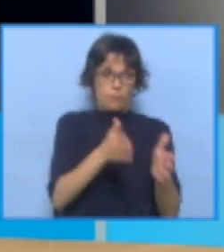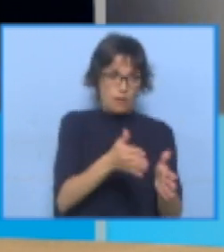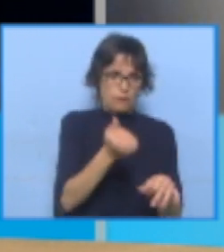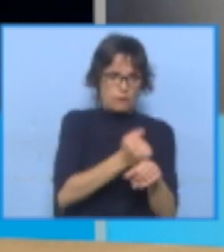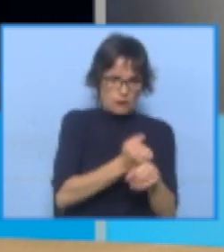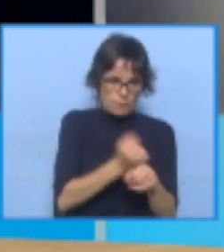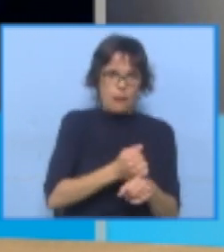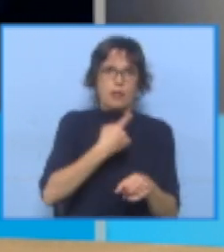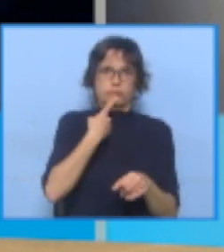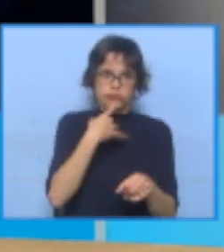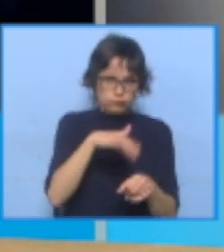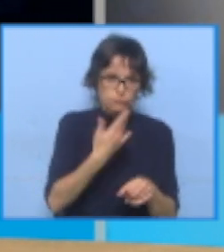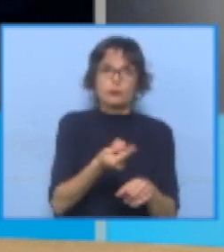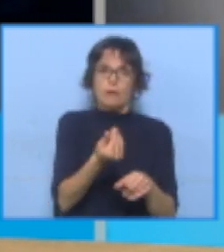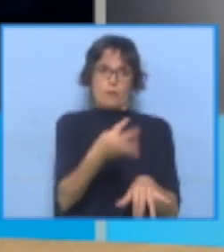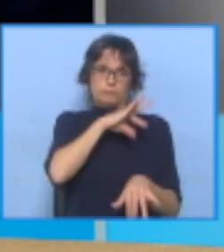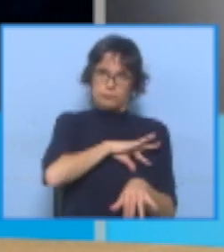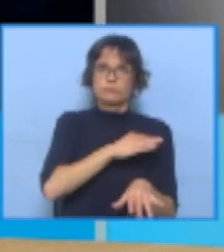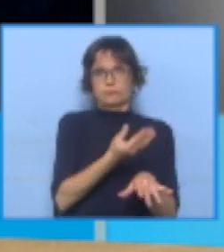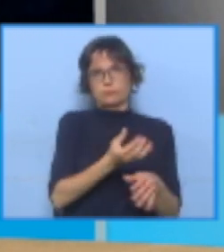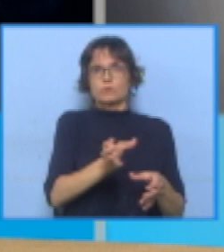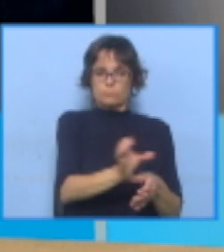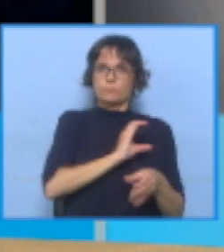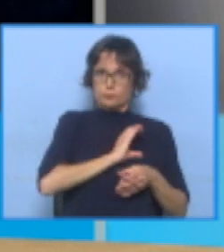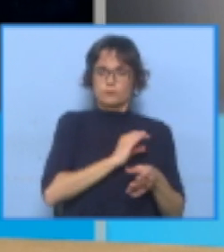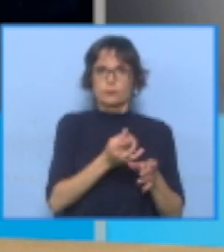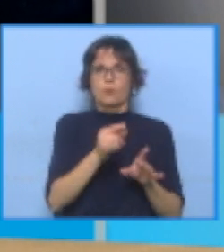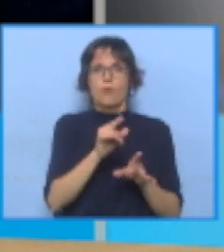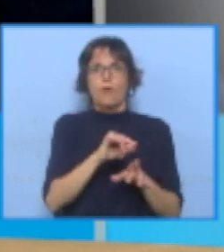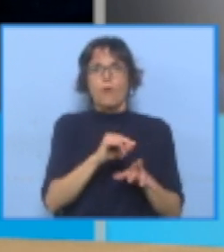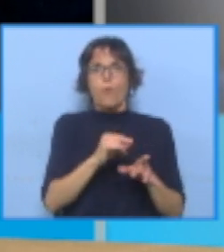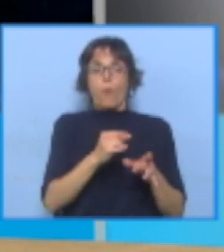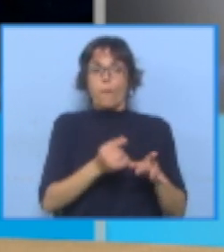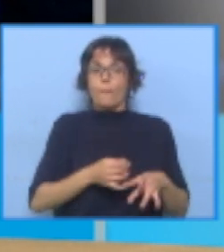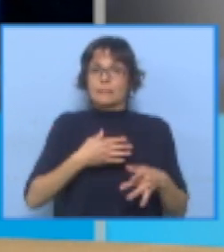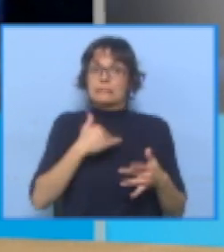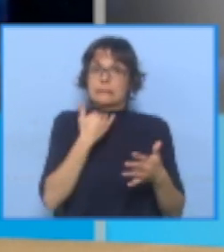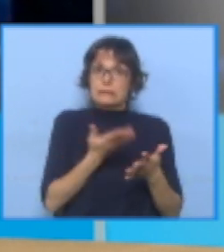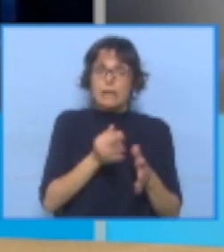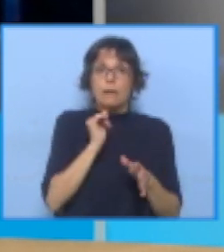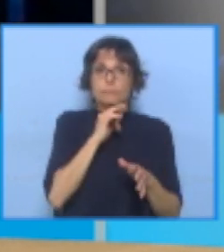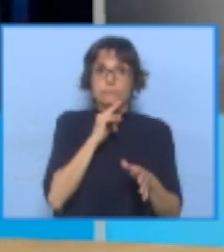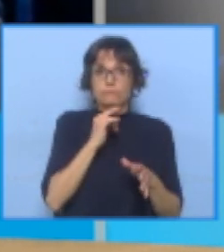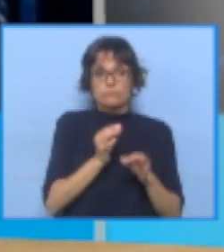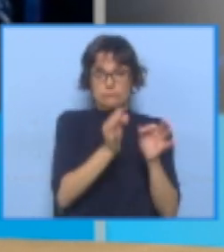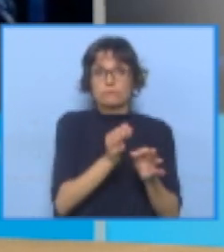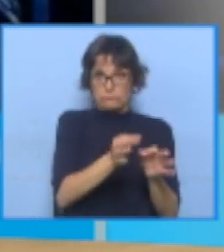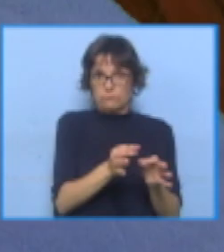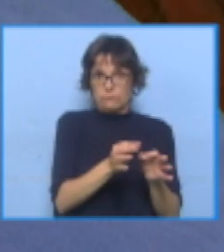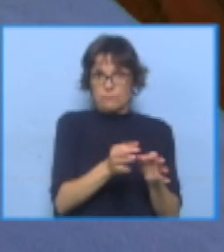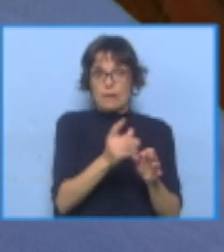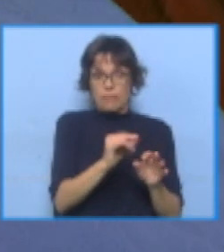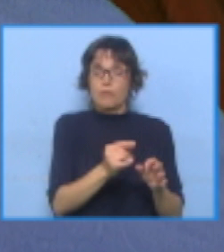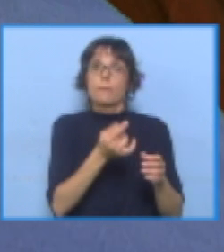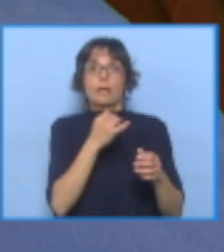ganhar muito, se quiser pôr os ascendentes ao cuidado de instituições, porque, sobretudo em